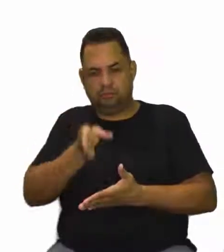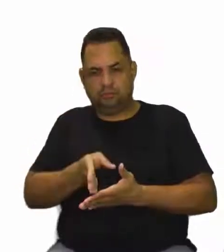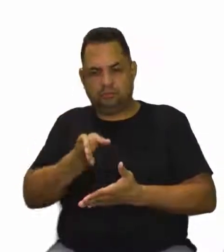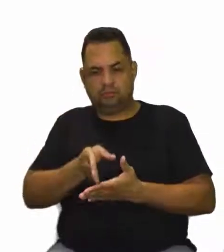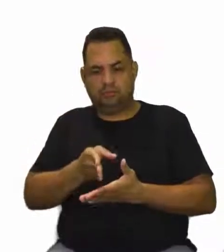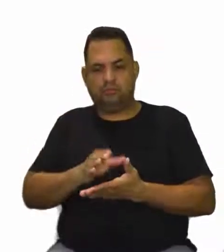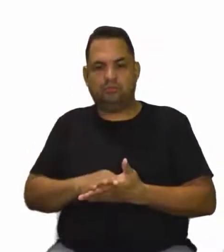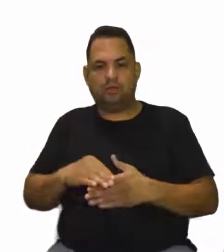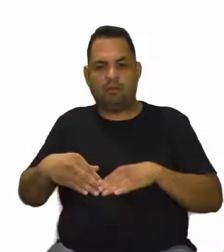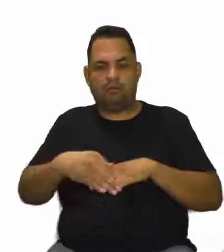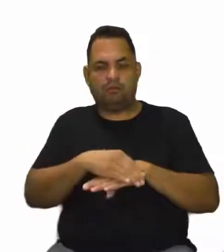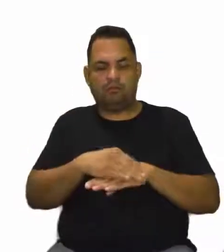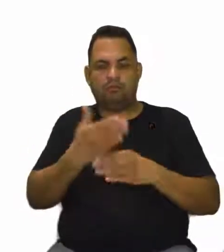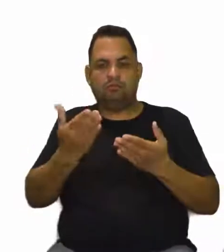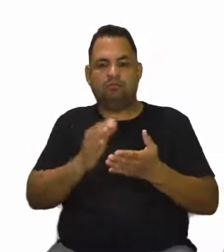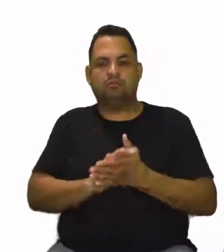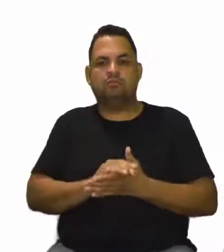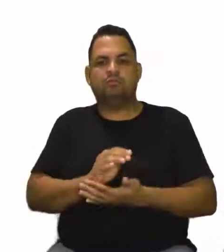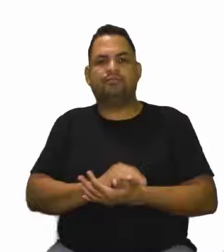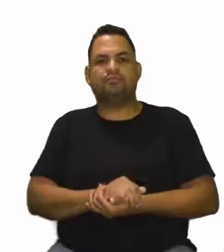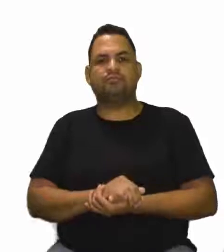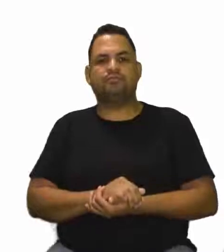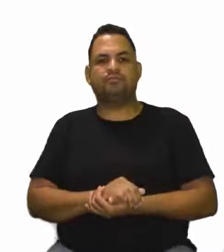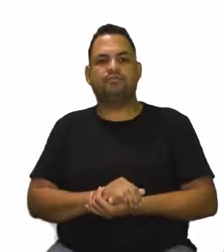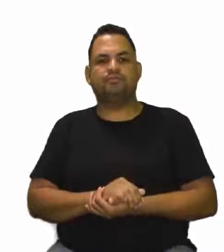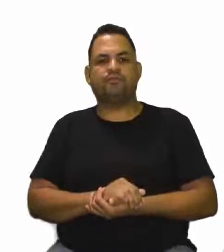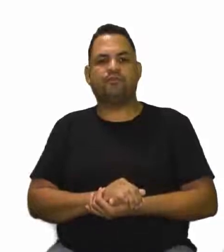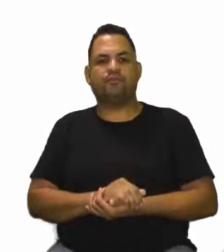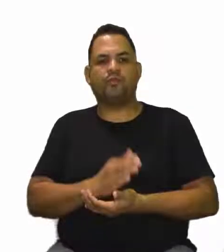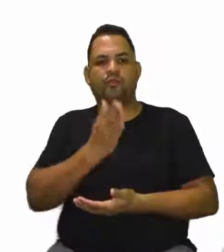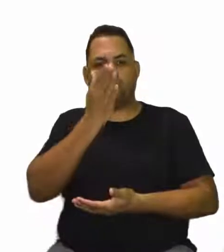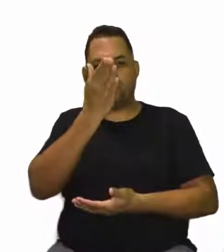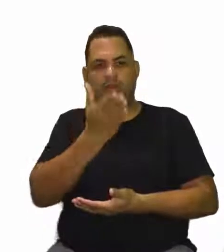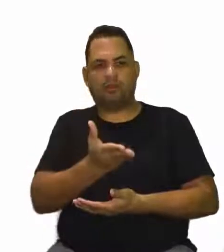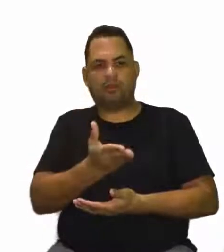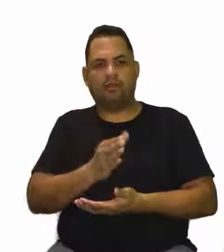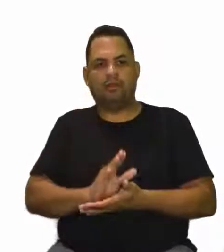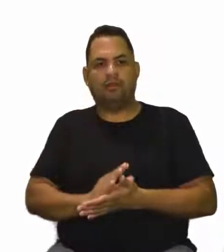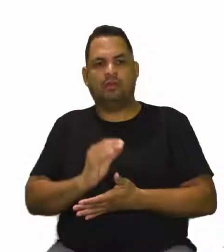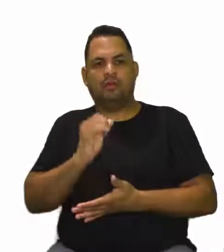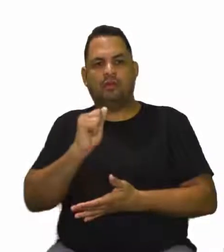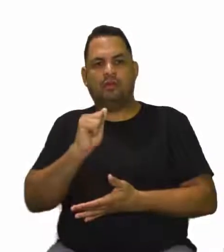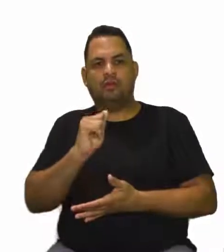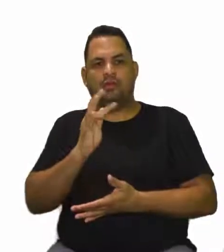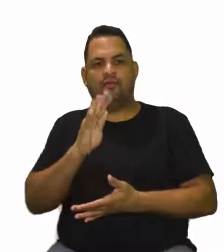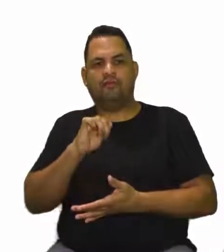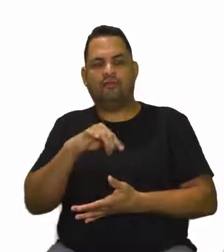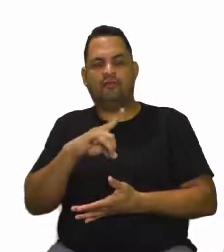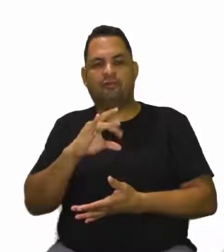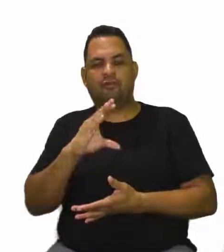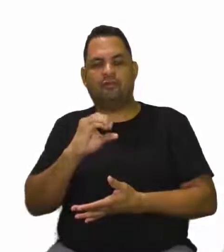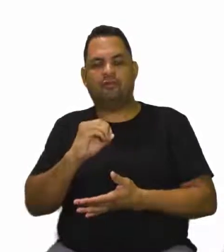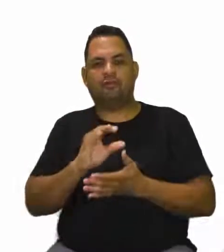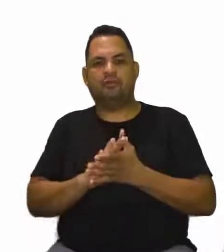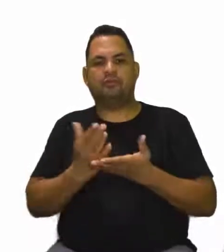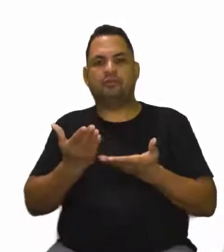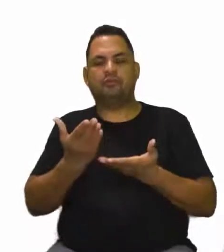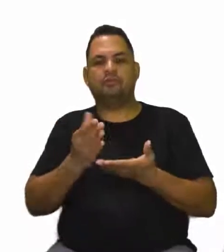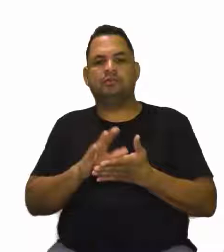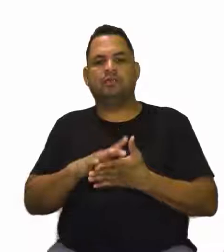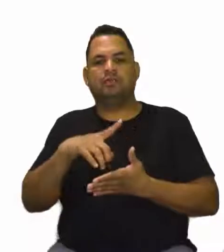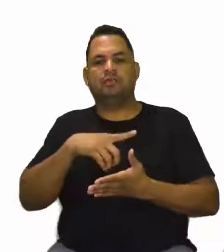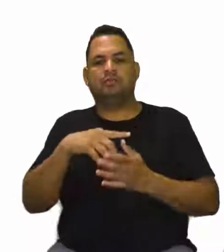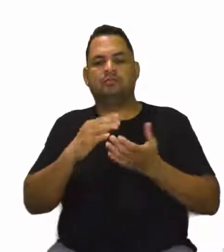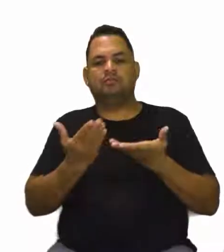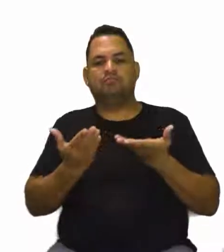do pé. Essa seria a dica. Em relação ao afundo, que é um exercício aqui que eu fico numa